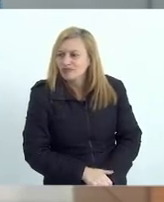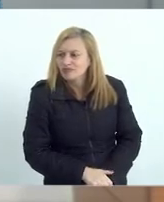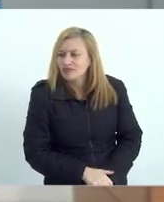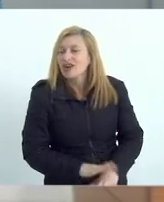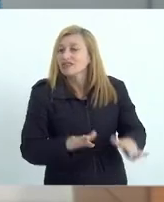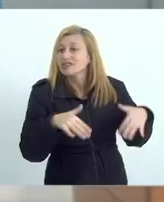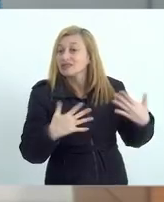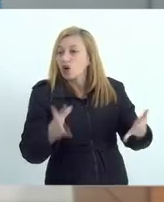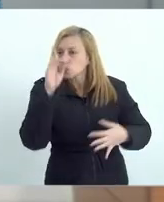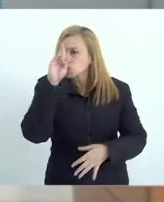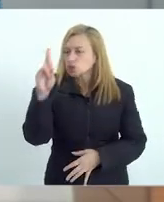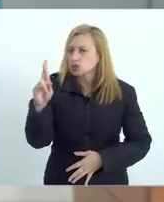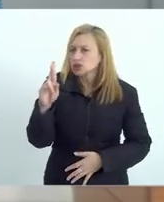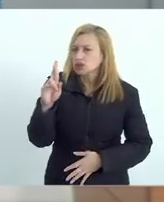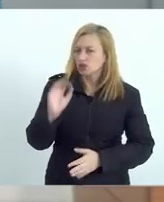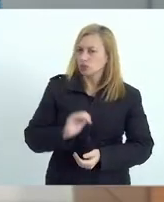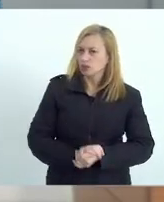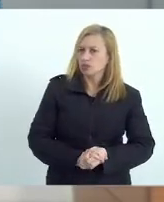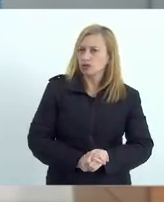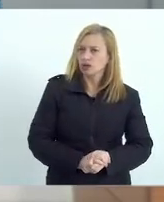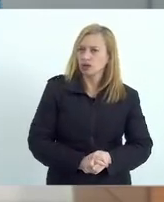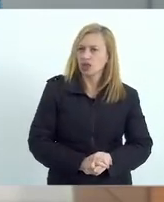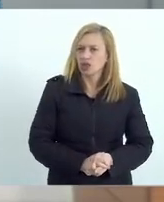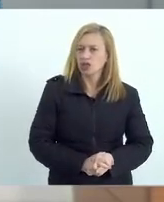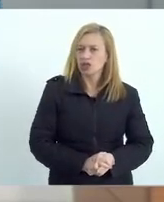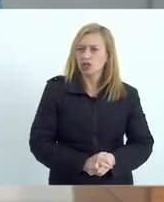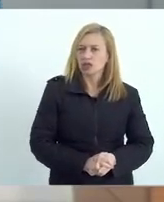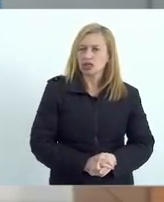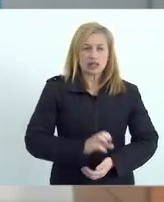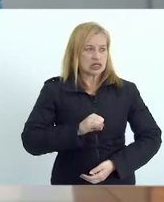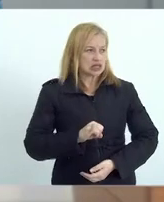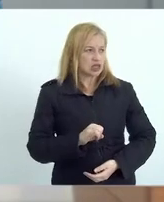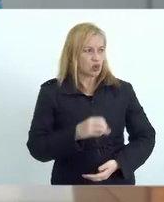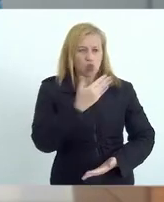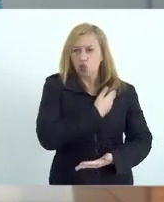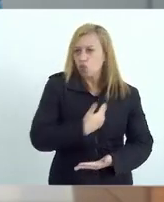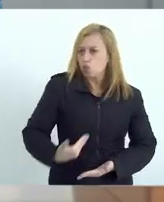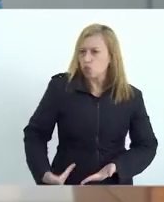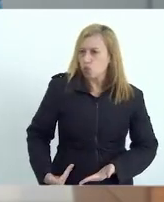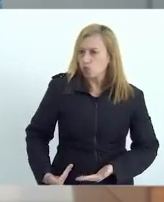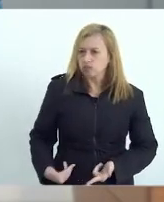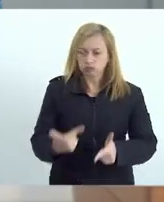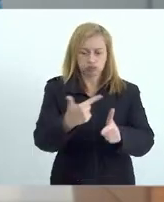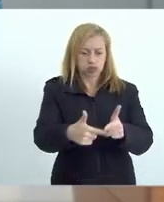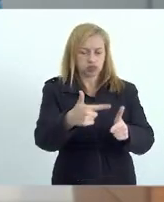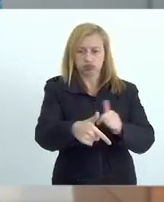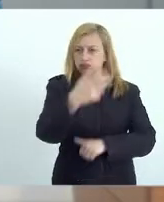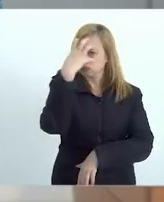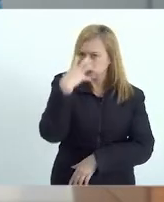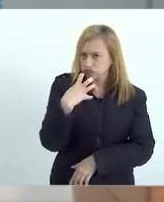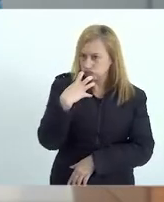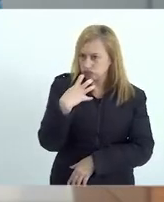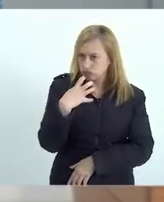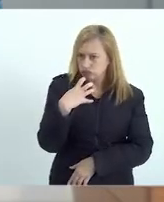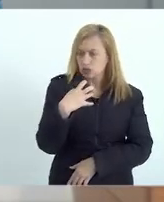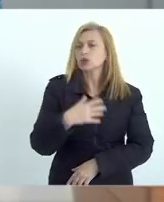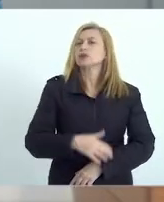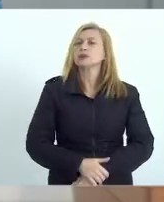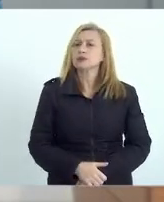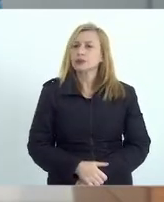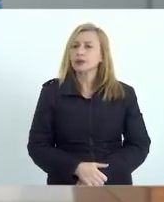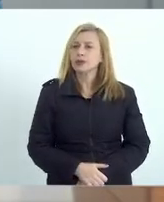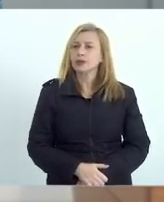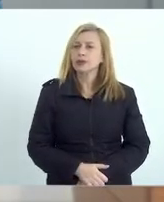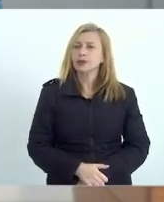bom então se eu não tenho condições porque o governo passa por um problema seríssimo já